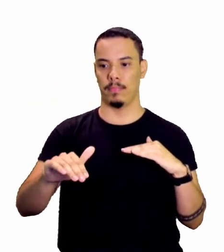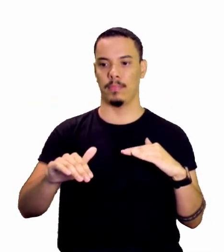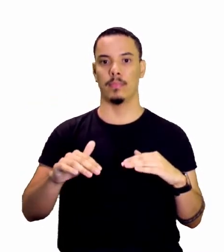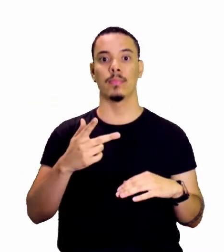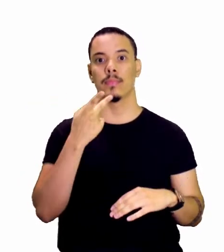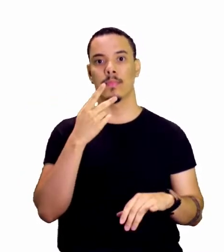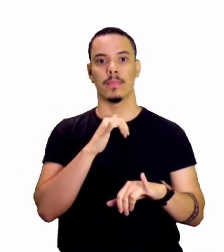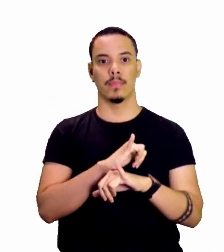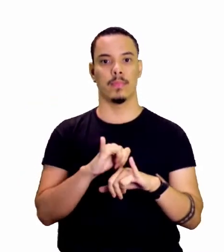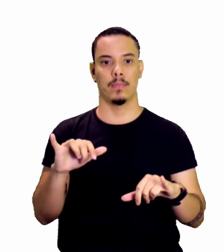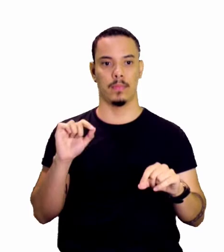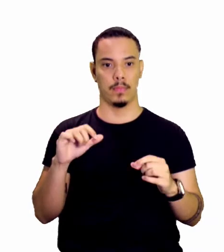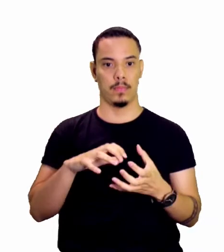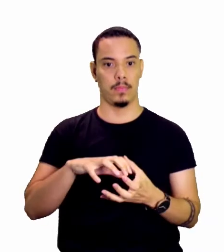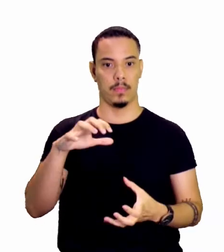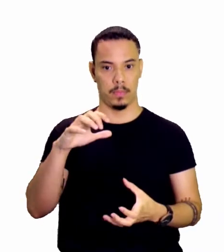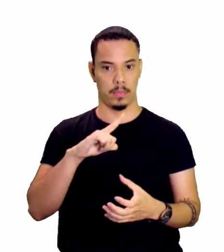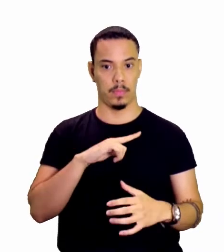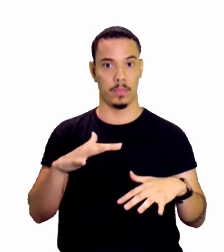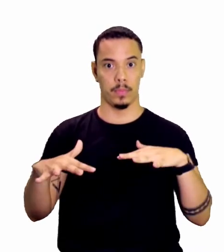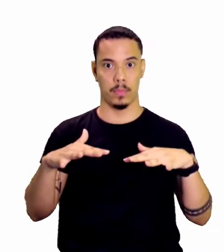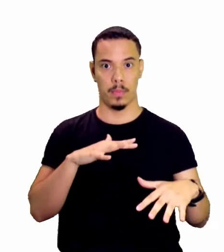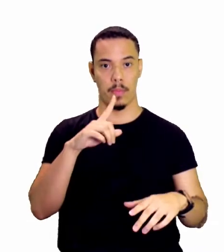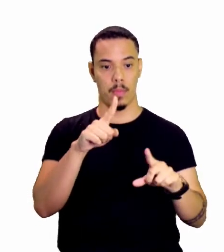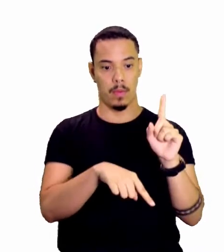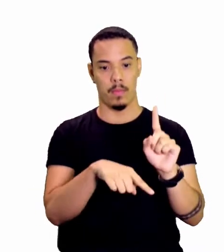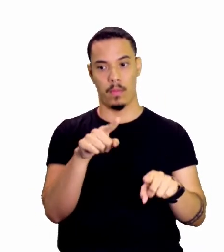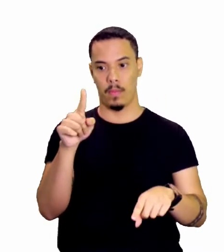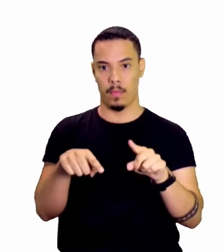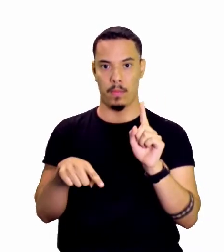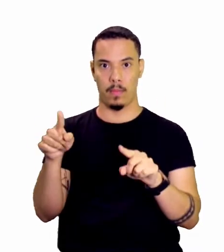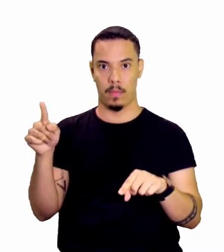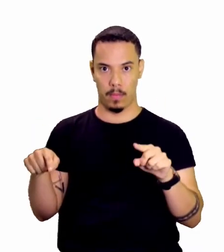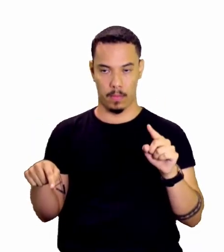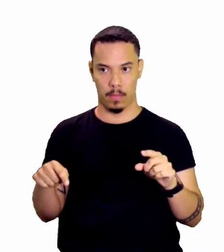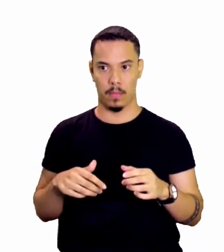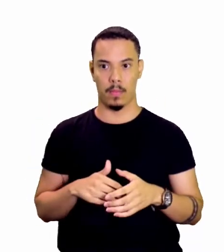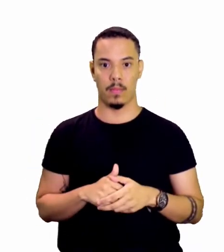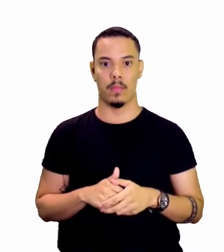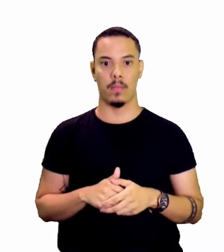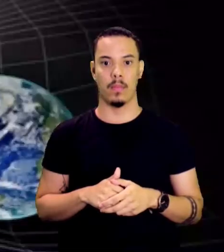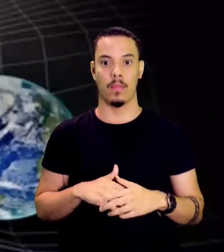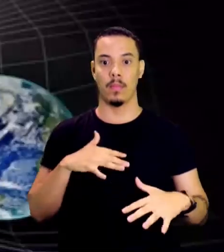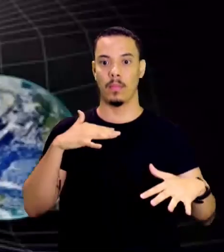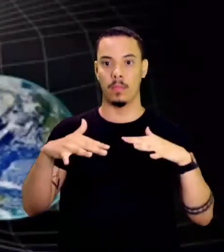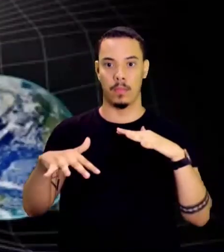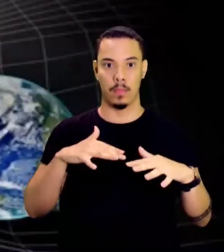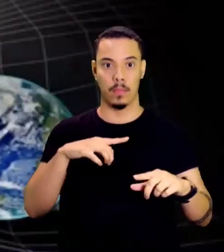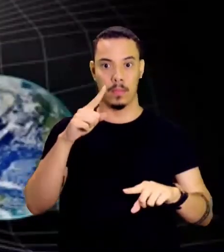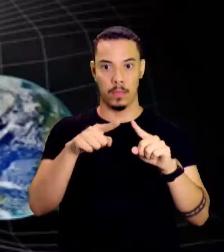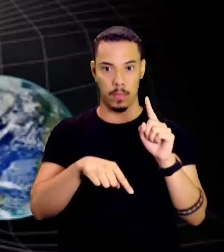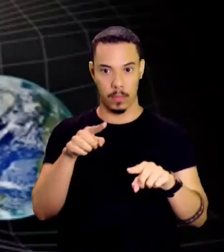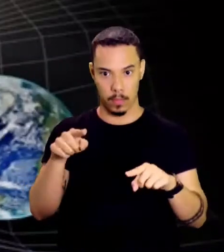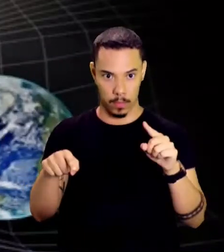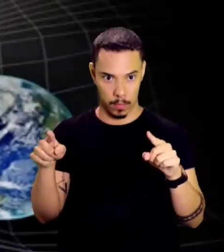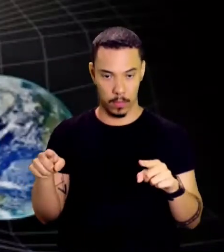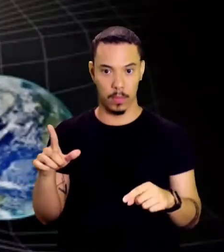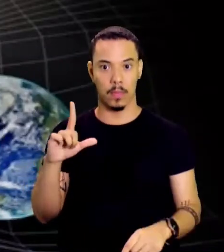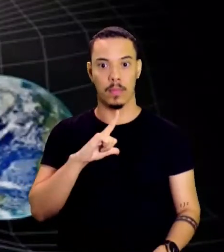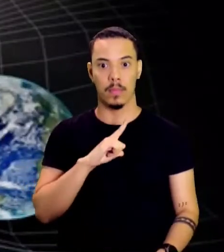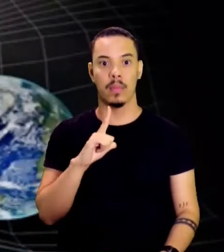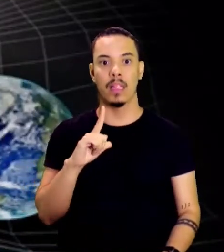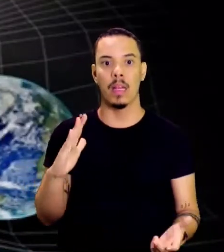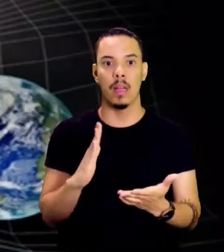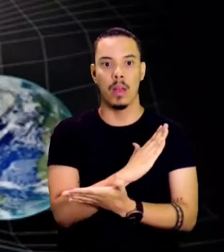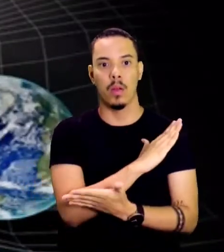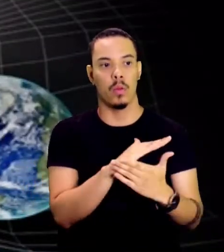dizemos que este corpo está em movimento variado então Olha só pessoal movimento variado a gente tem um movimento que ele é